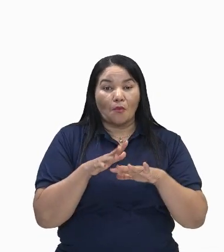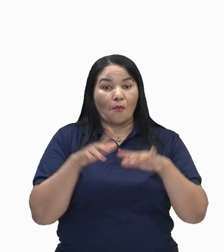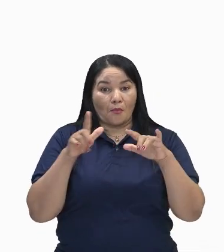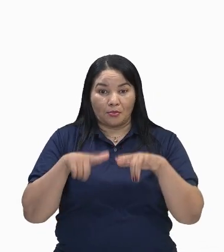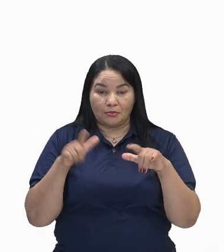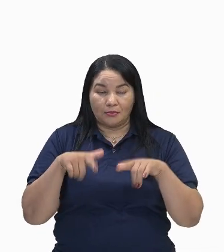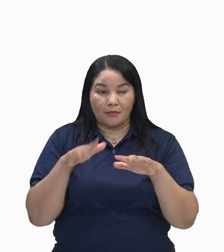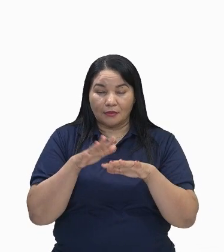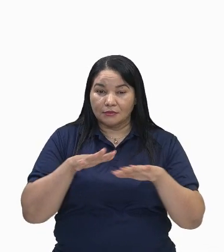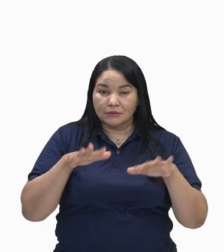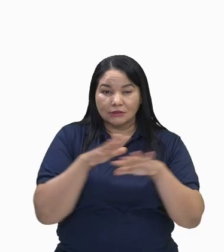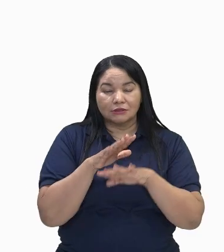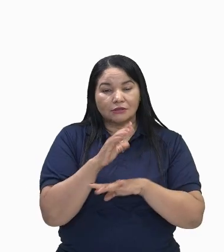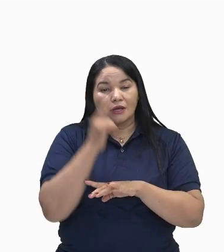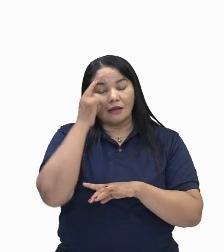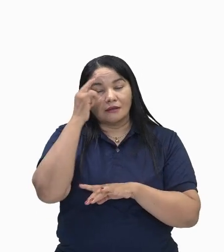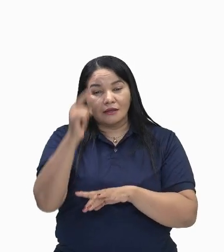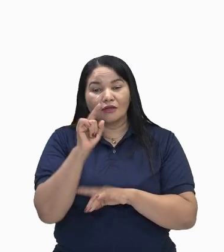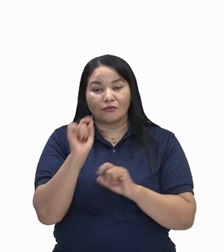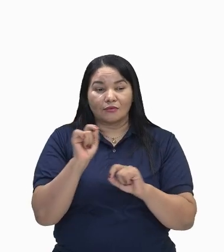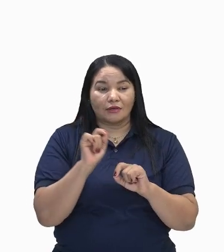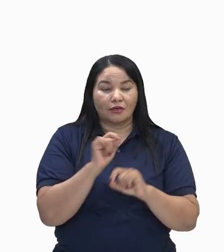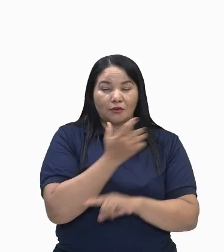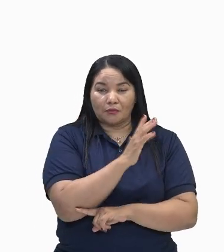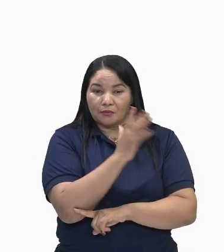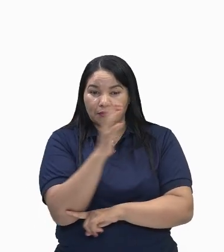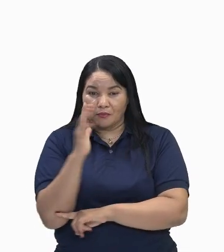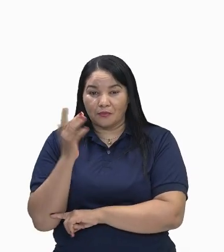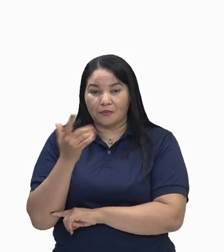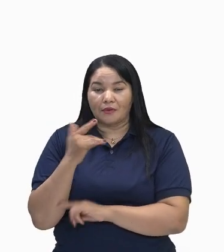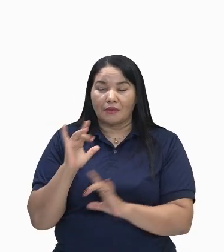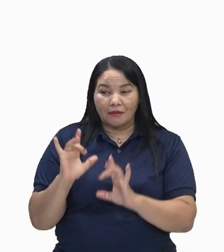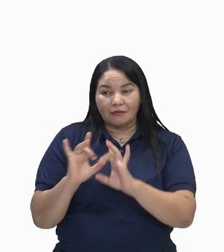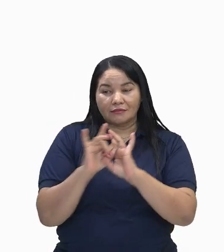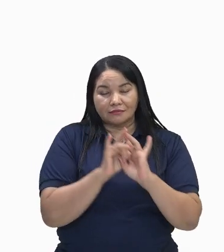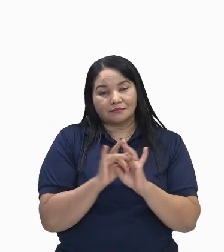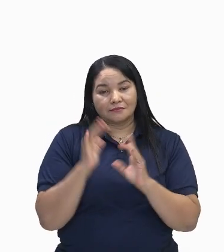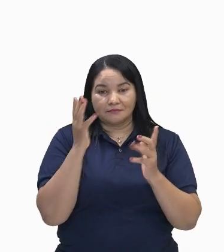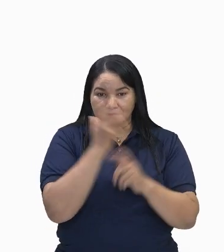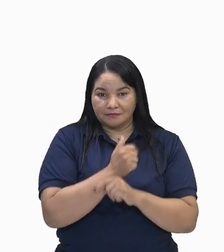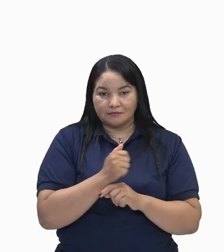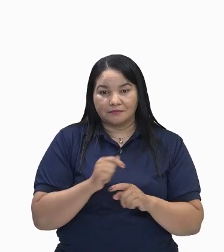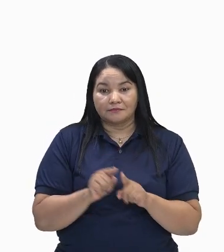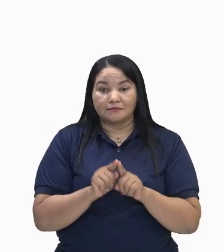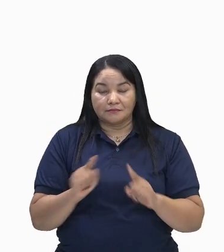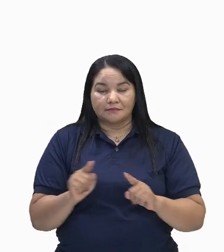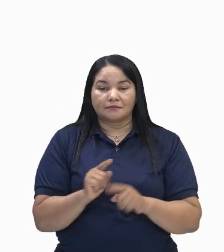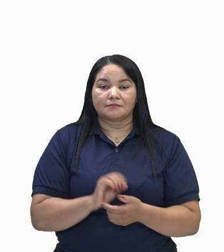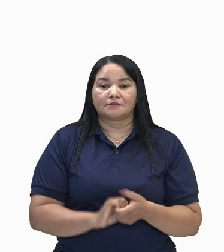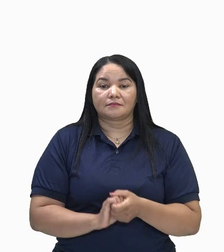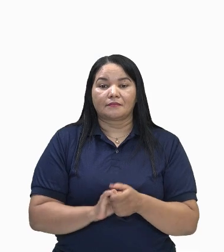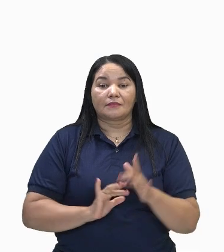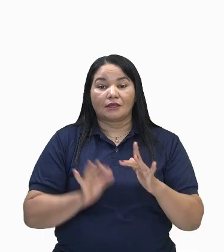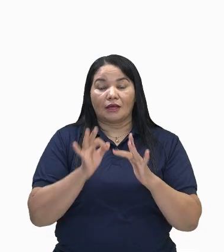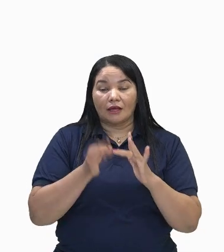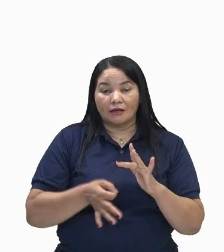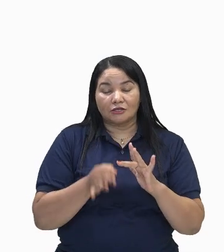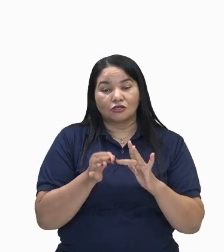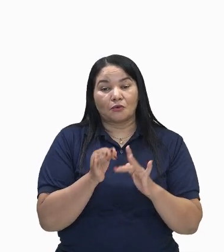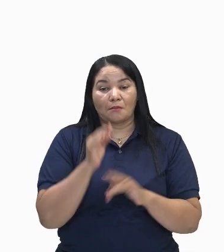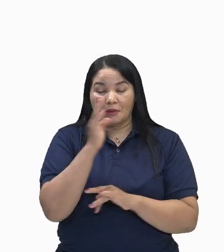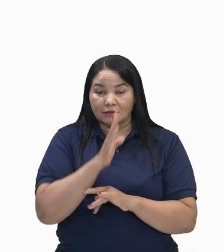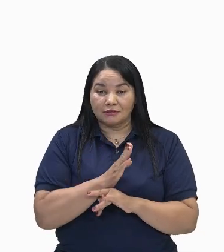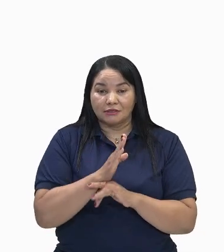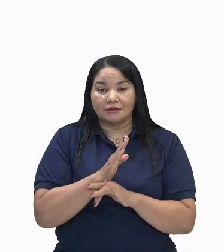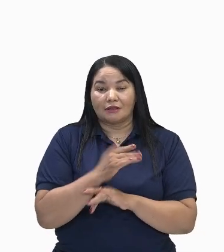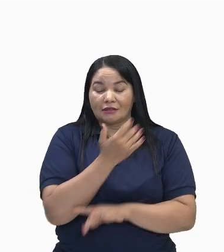é idealizado e harmônico. Já no arcadismo brasileiro, a natureza